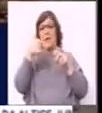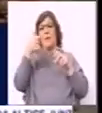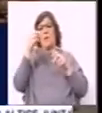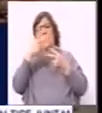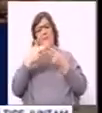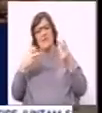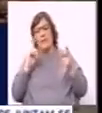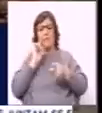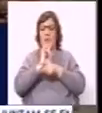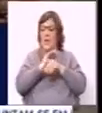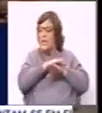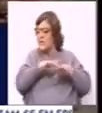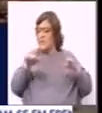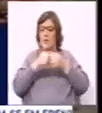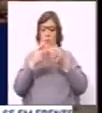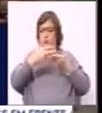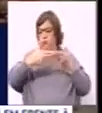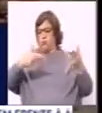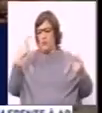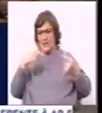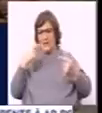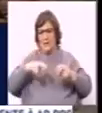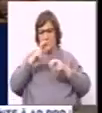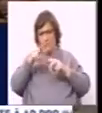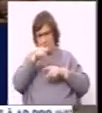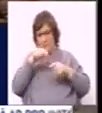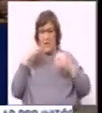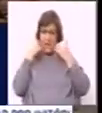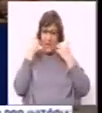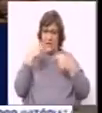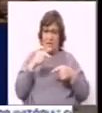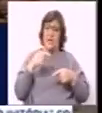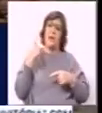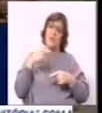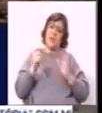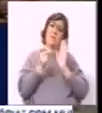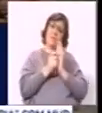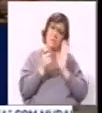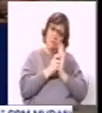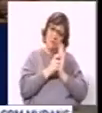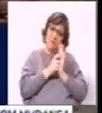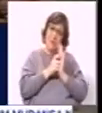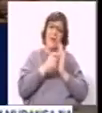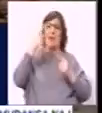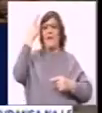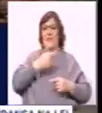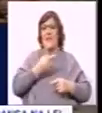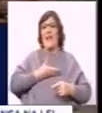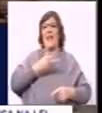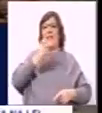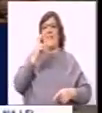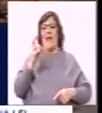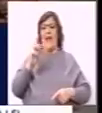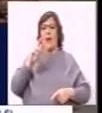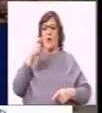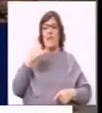transversal a vários módulos que temos presente na teoria e 43 anos e não era sua o dia do barueri com a